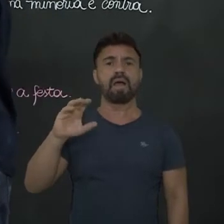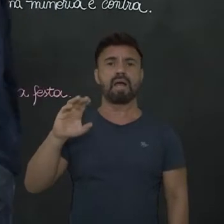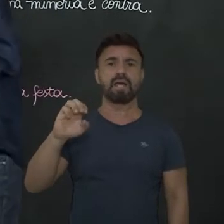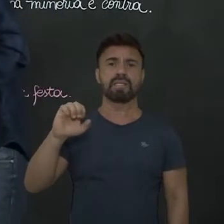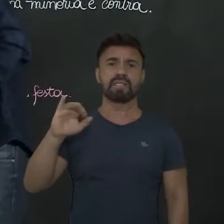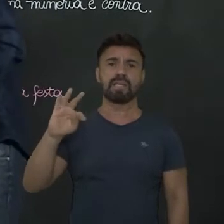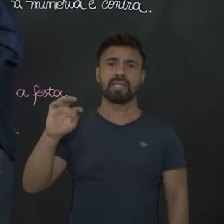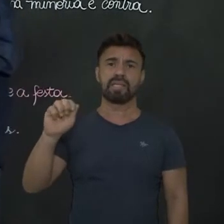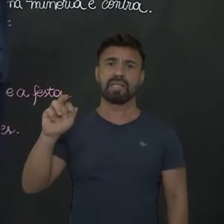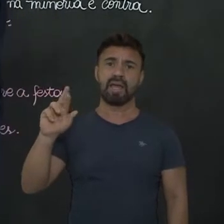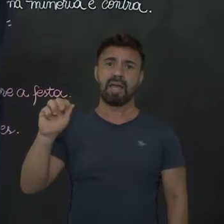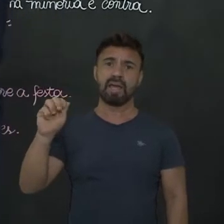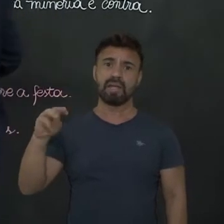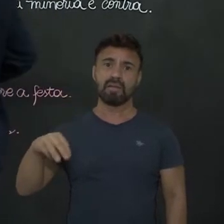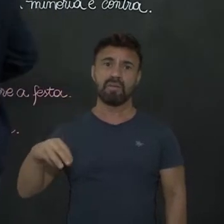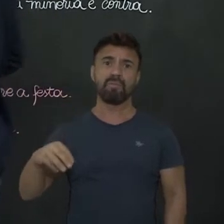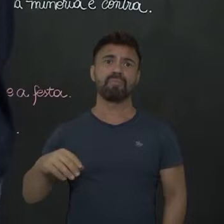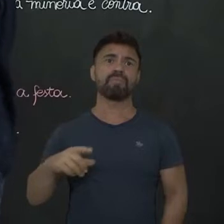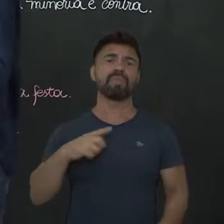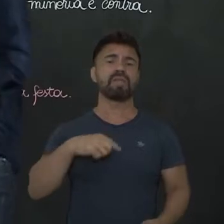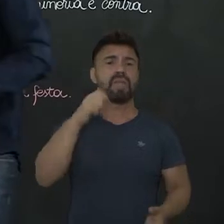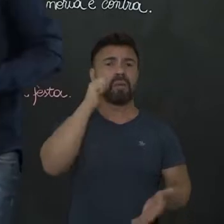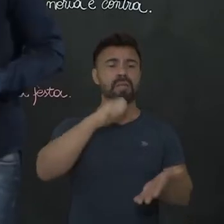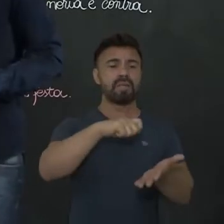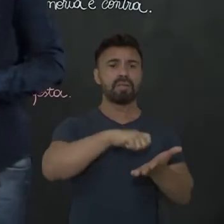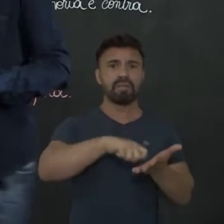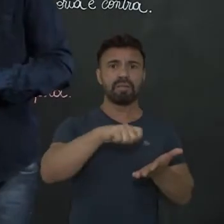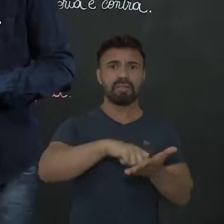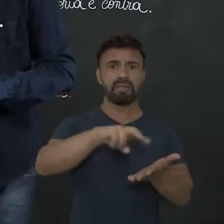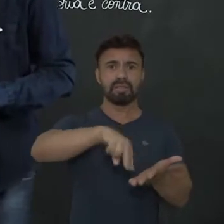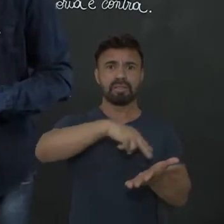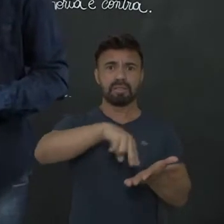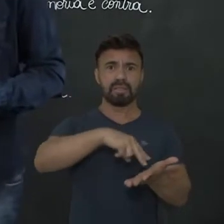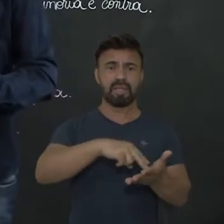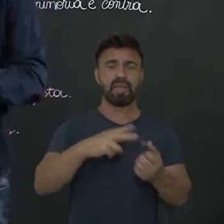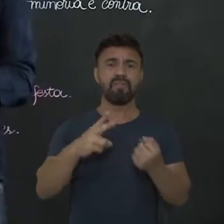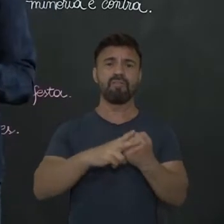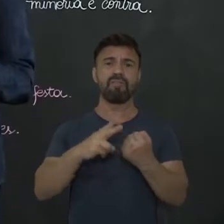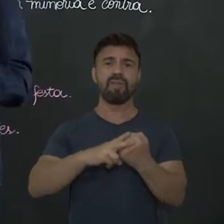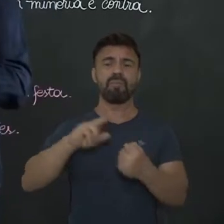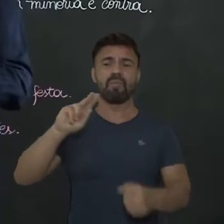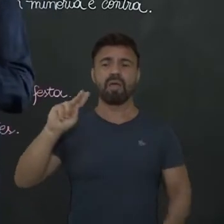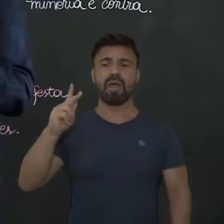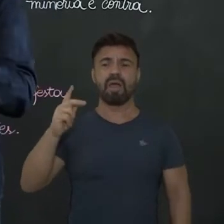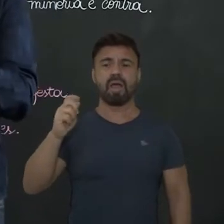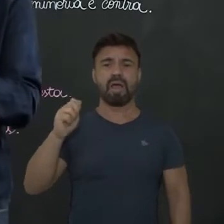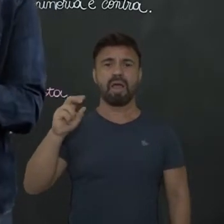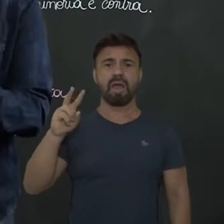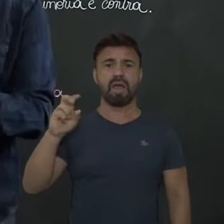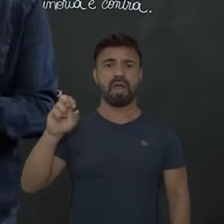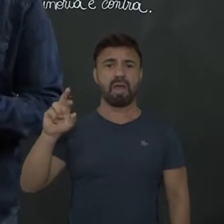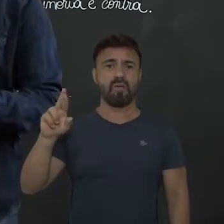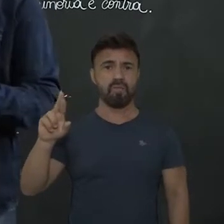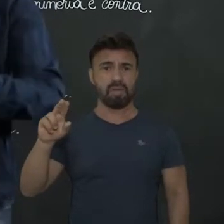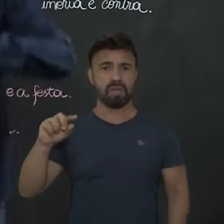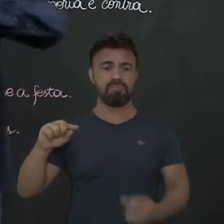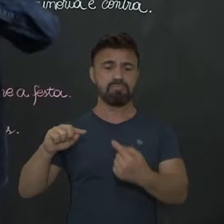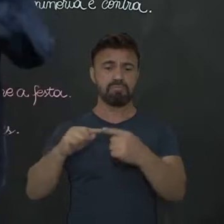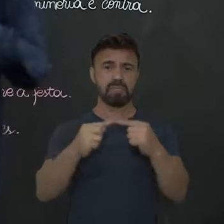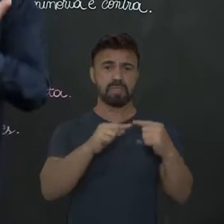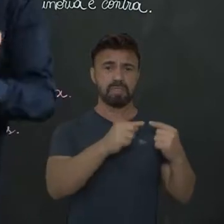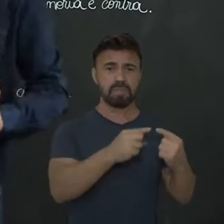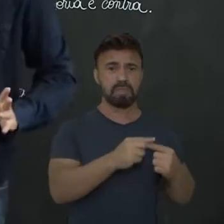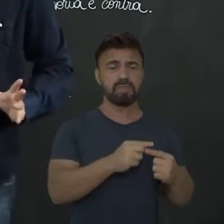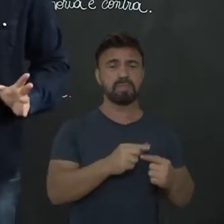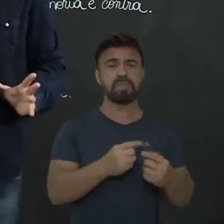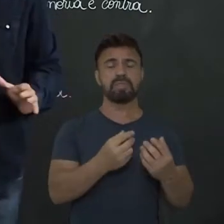do crime. Há uma aluna inscrita na aula de dança. Verbo haver. Independente da relação desse verbo com outro elemento